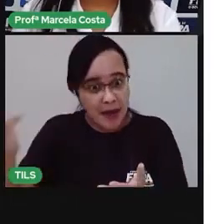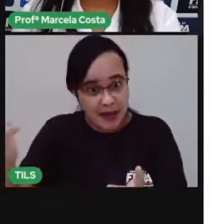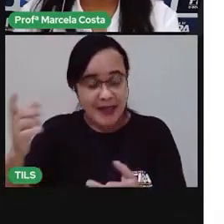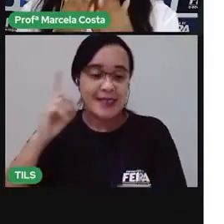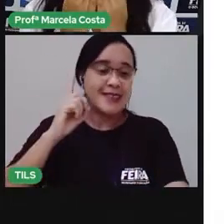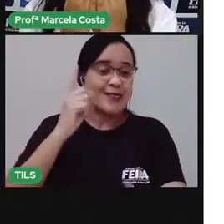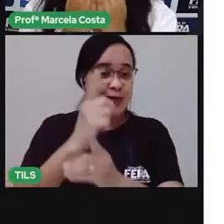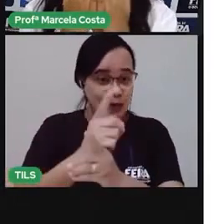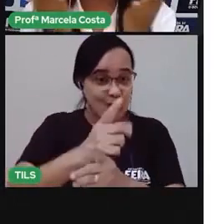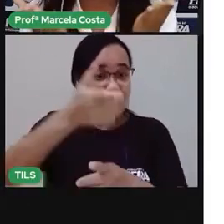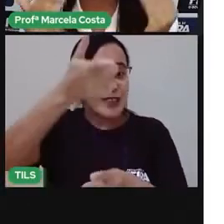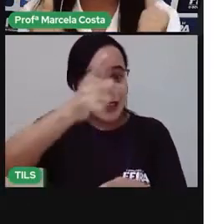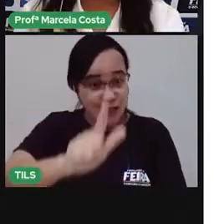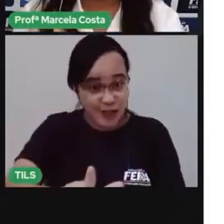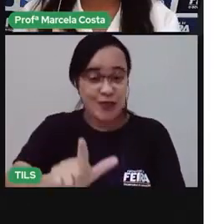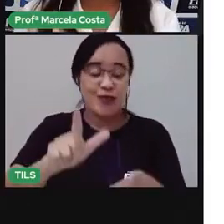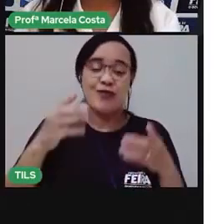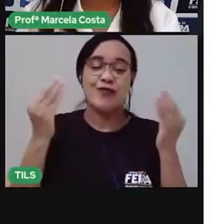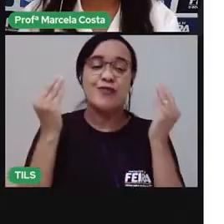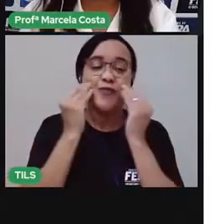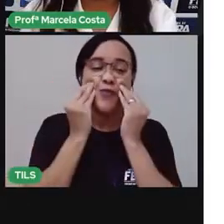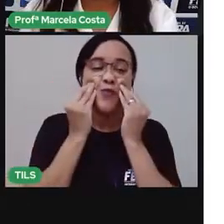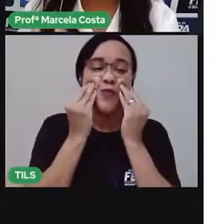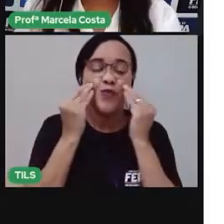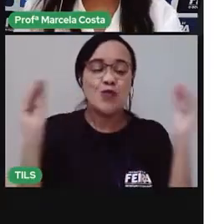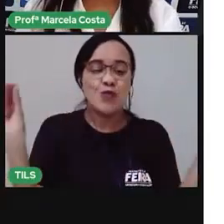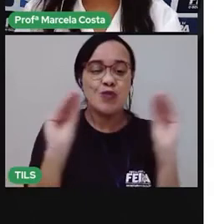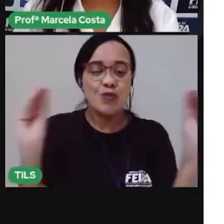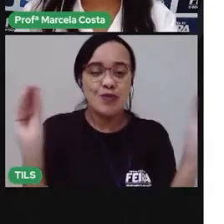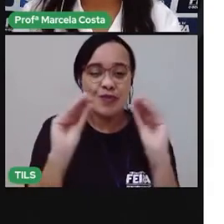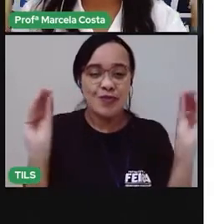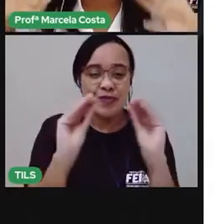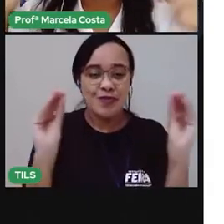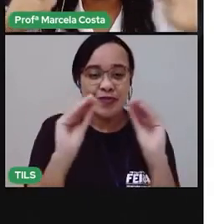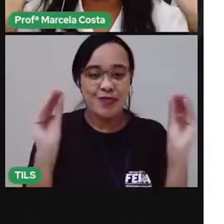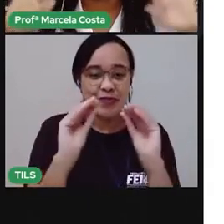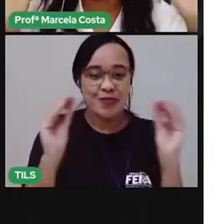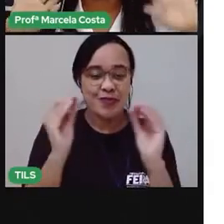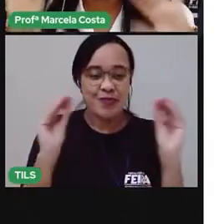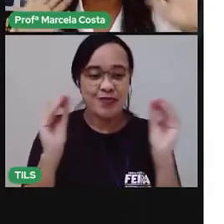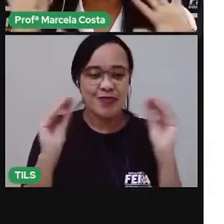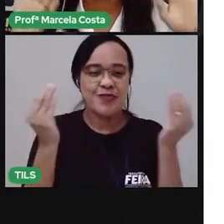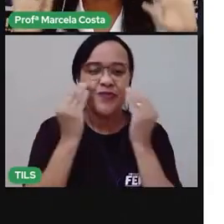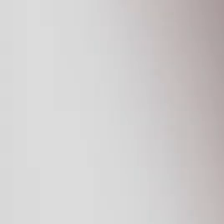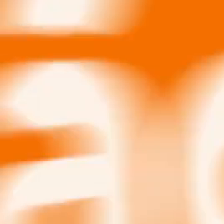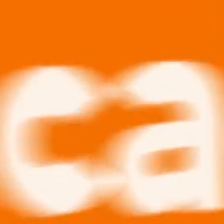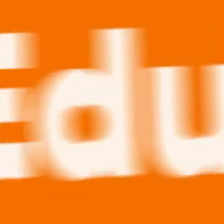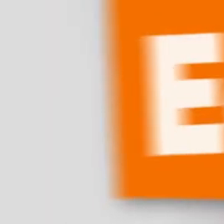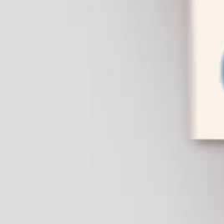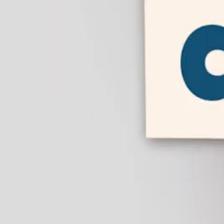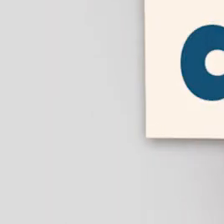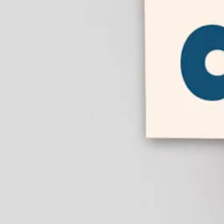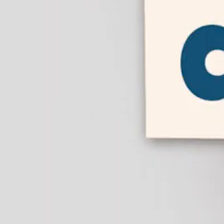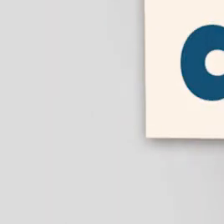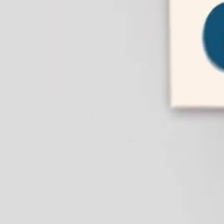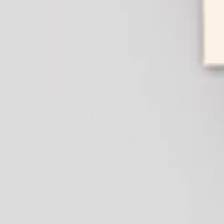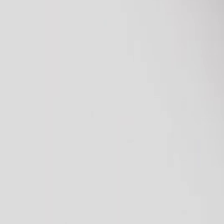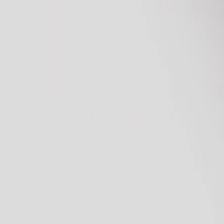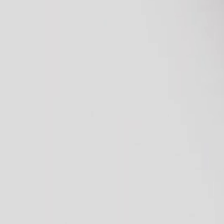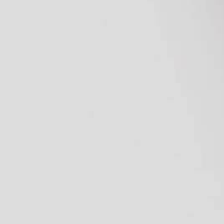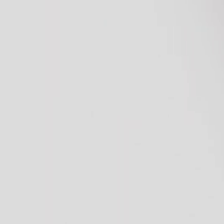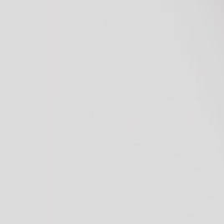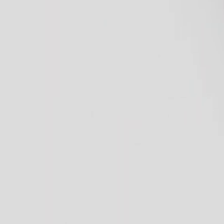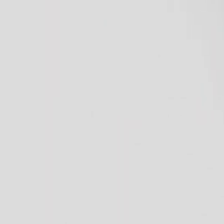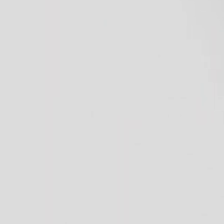Beijo grande. Até o nosso próximo encontro. Tchau! Tchau! Tchau! Tchau!